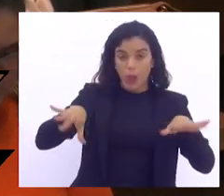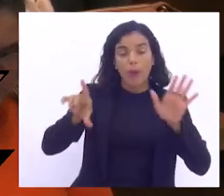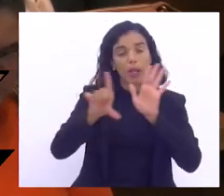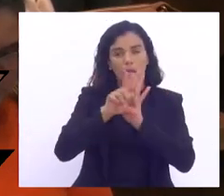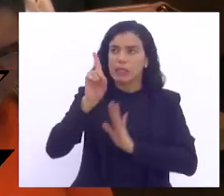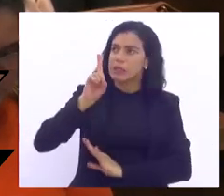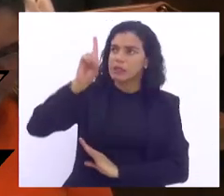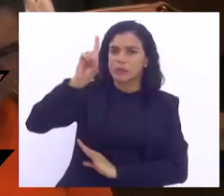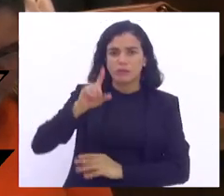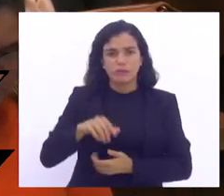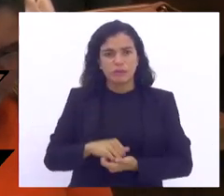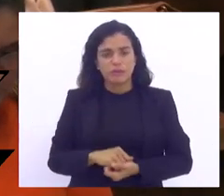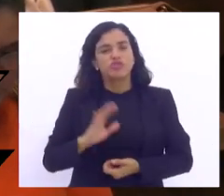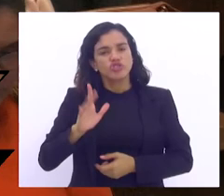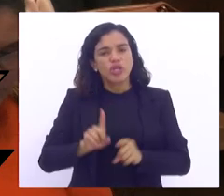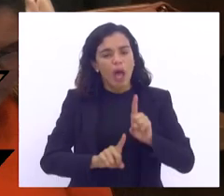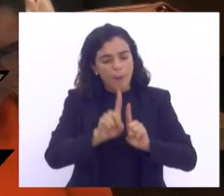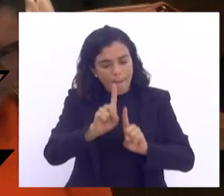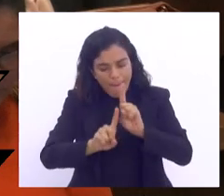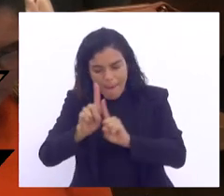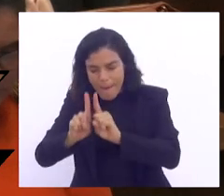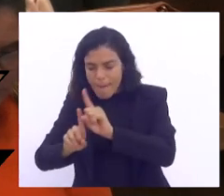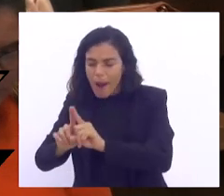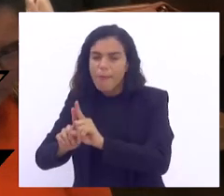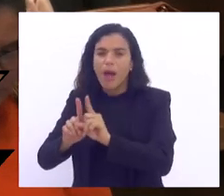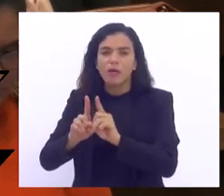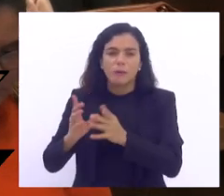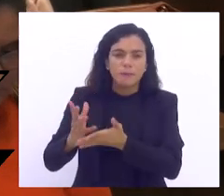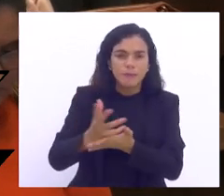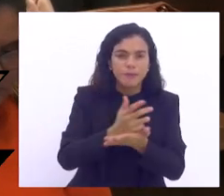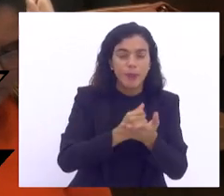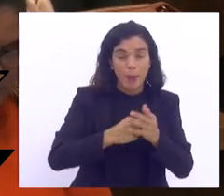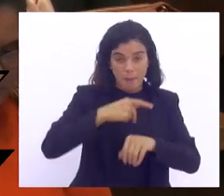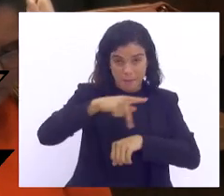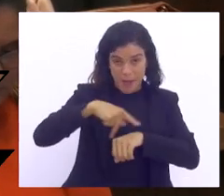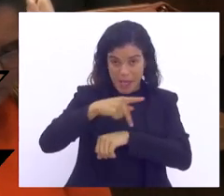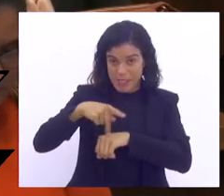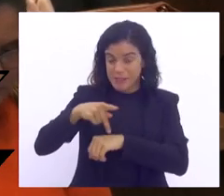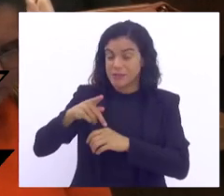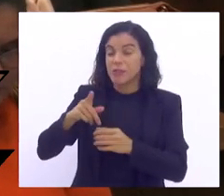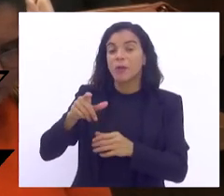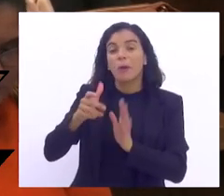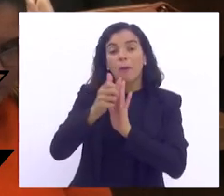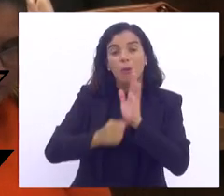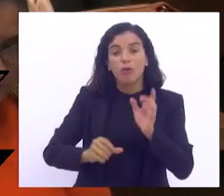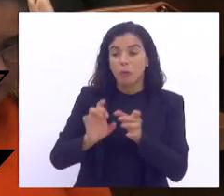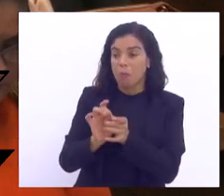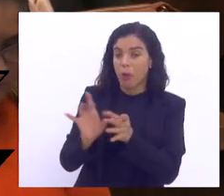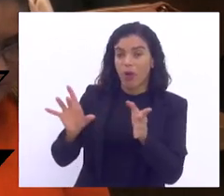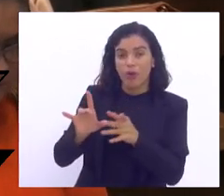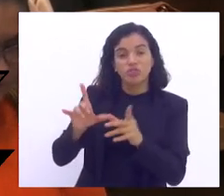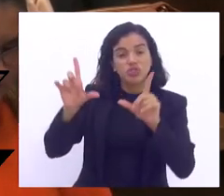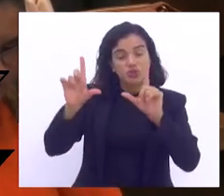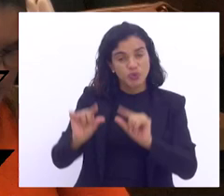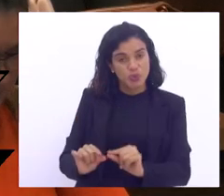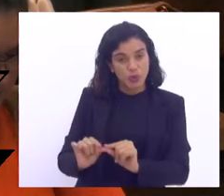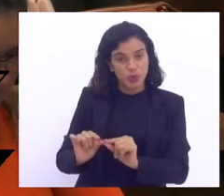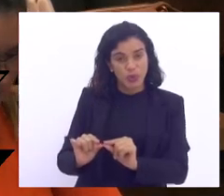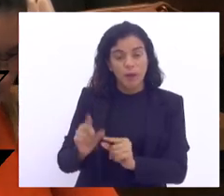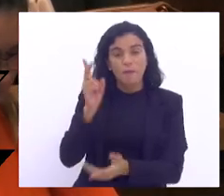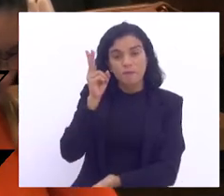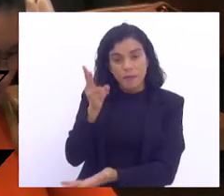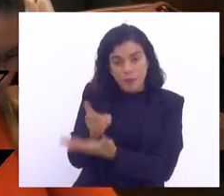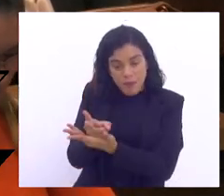foi estatisticamente refutado o argumento de que nos países em que o aborto foi legalizado, o seu número diminuiu. E mesmo